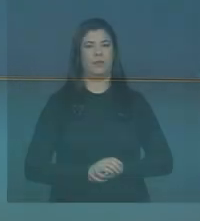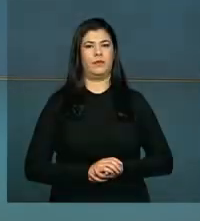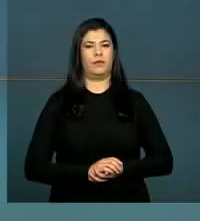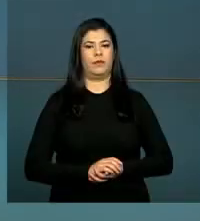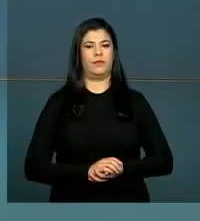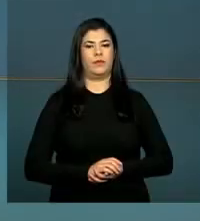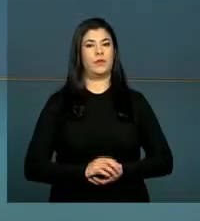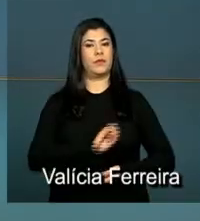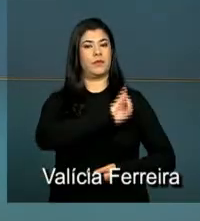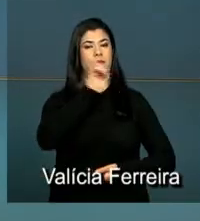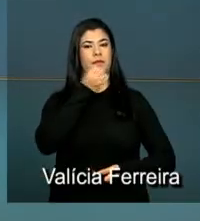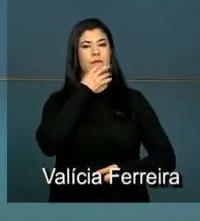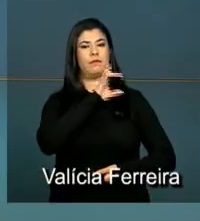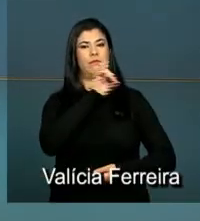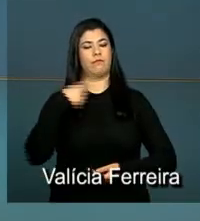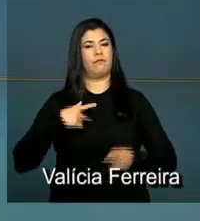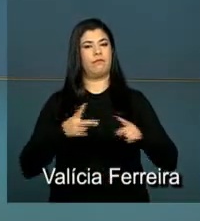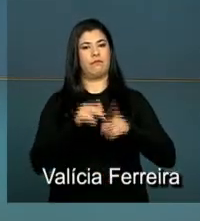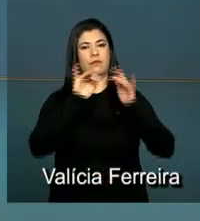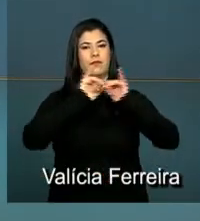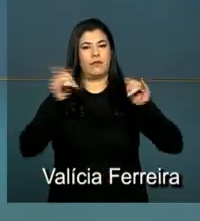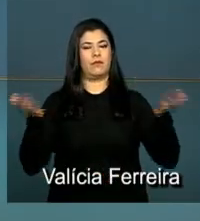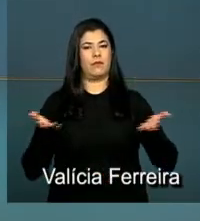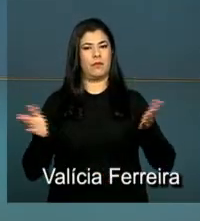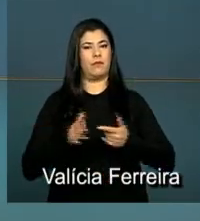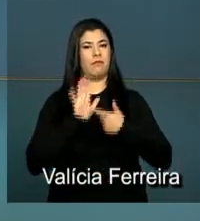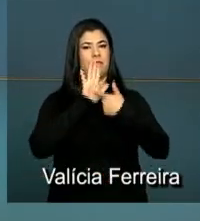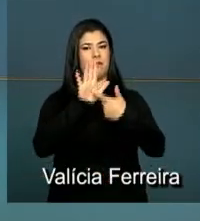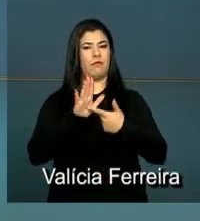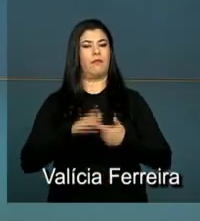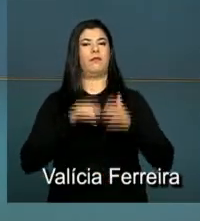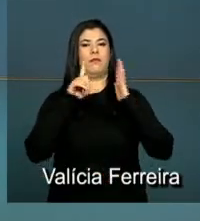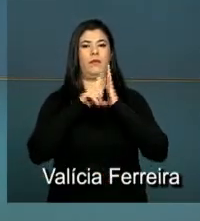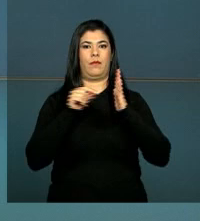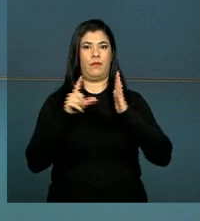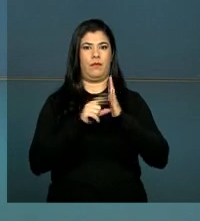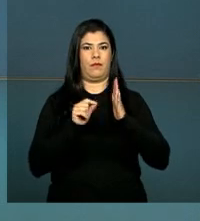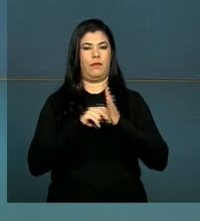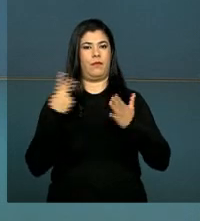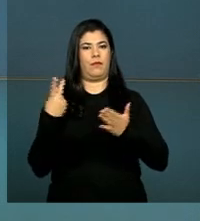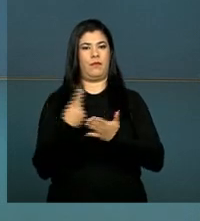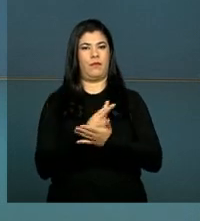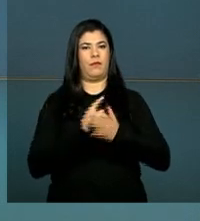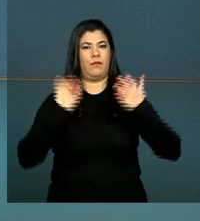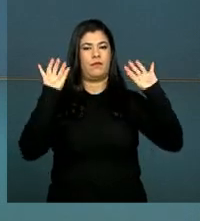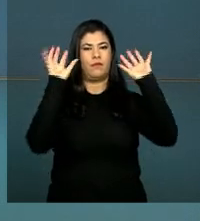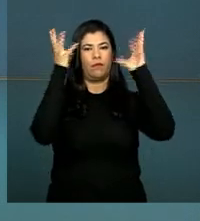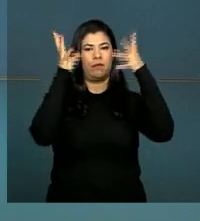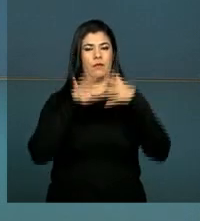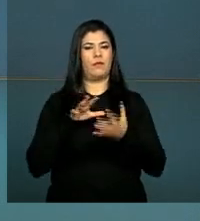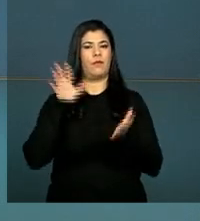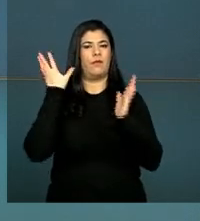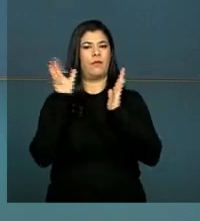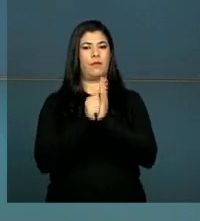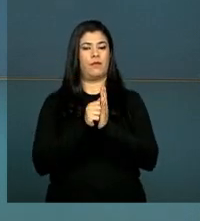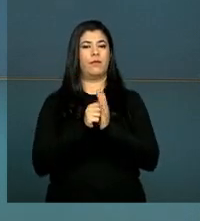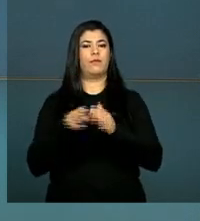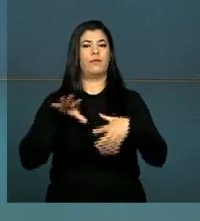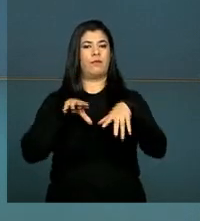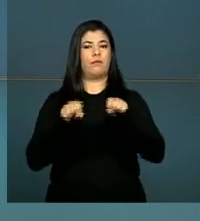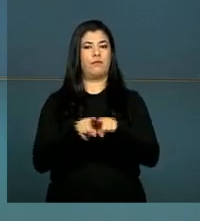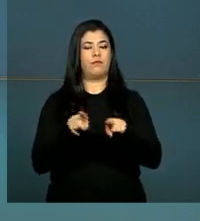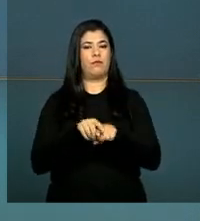Olá bom dia interrompemos a programação para ir ao vivo ao Palácio do Planalto será realizada a cerimônia de posse do novo